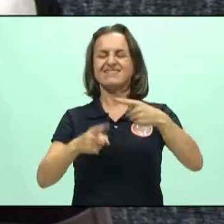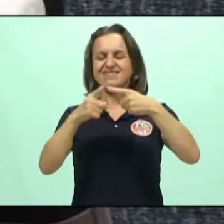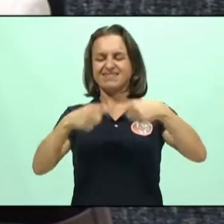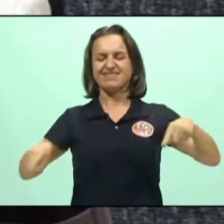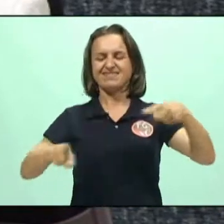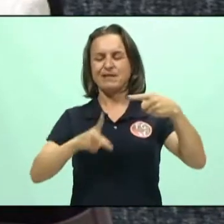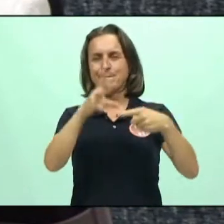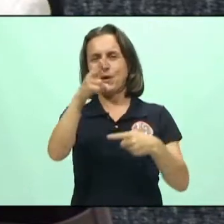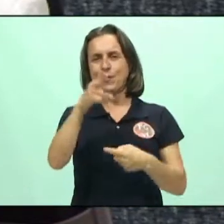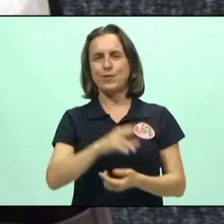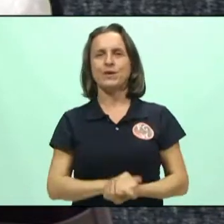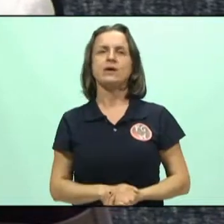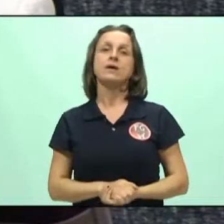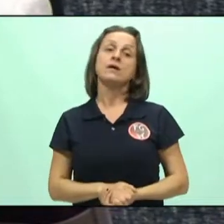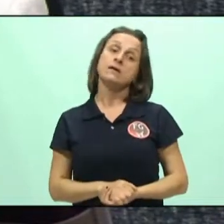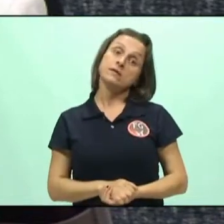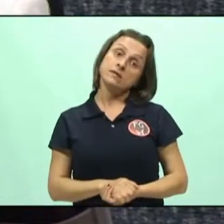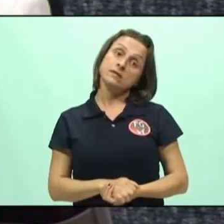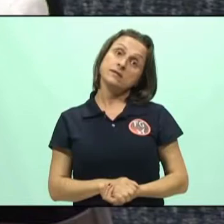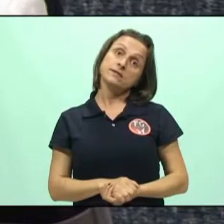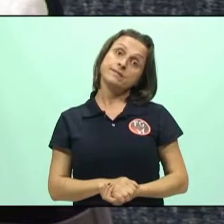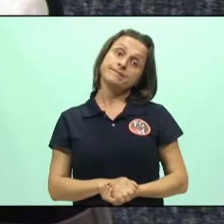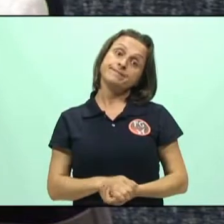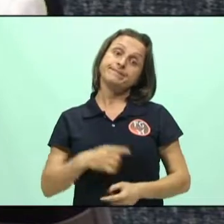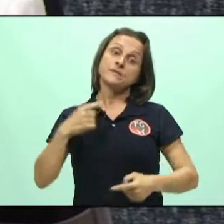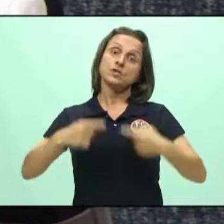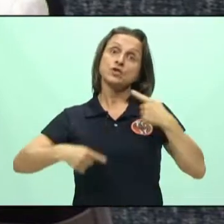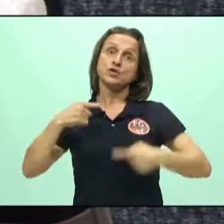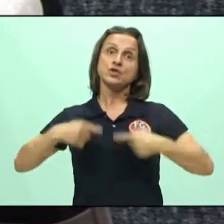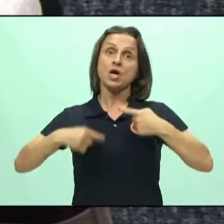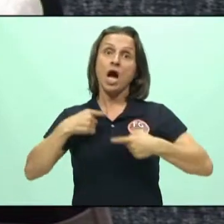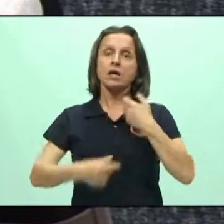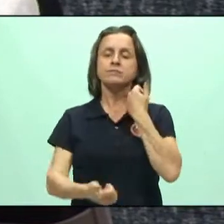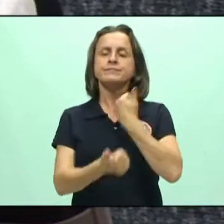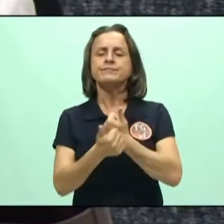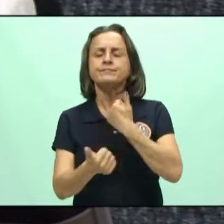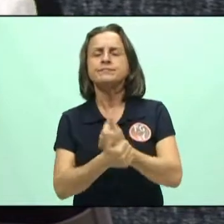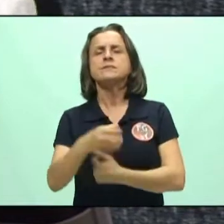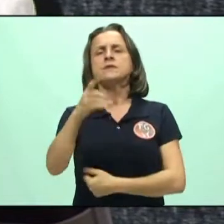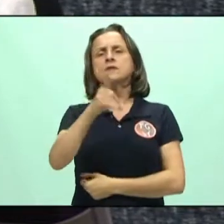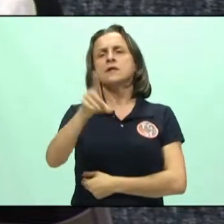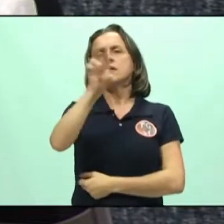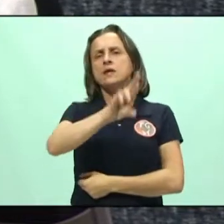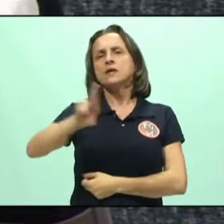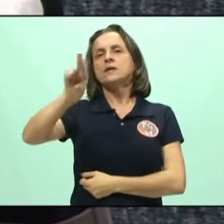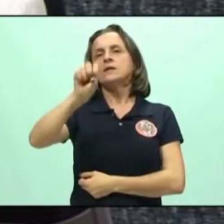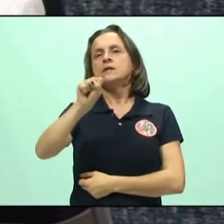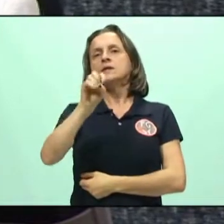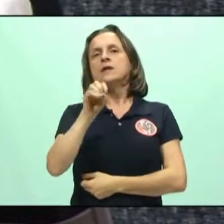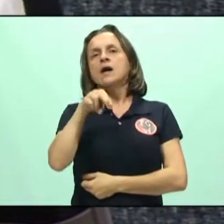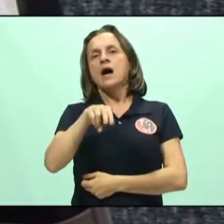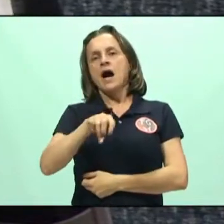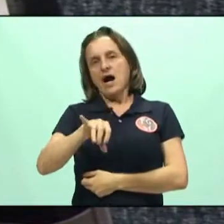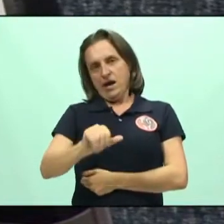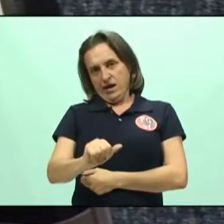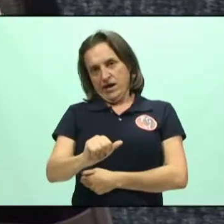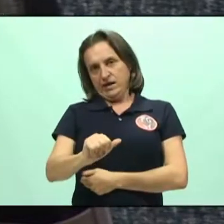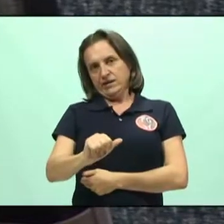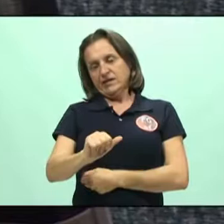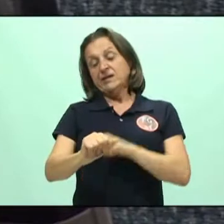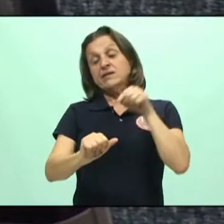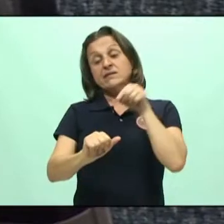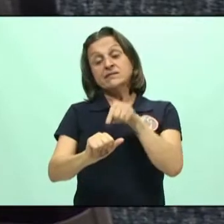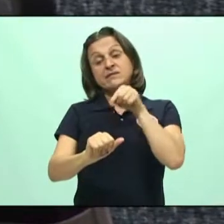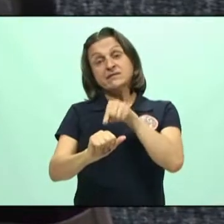aí criticar o ressentimento a Doutora Sônia Porque ela fez o despacho pedindo informações ao